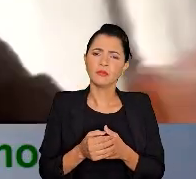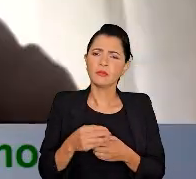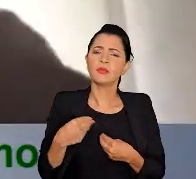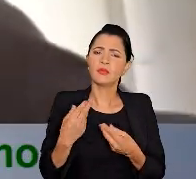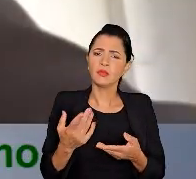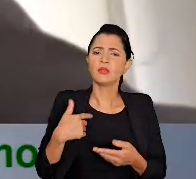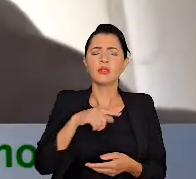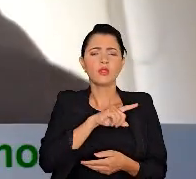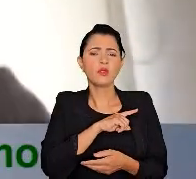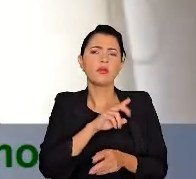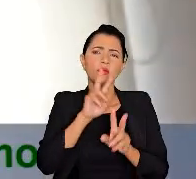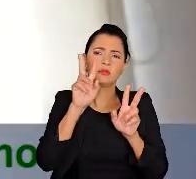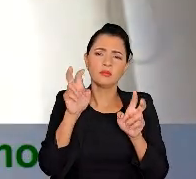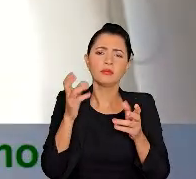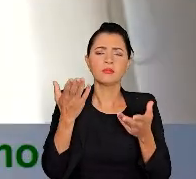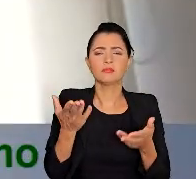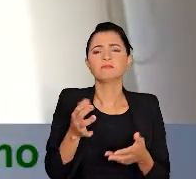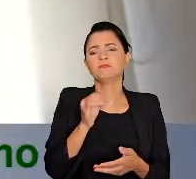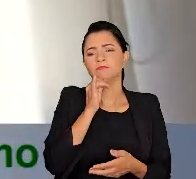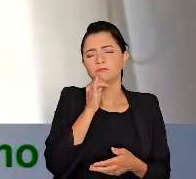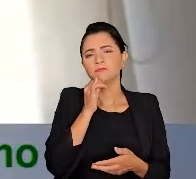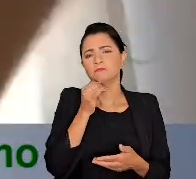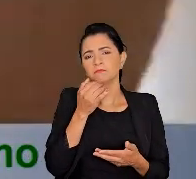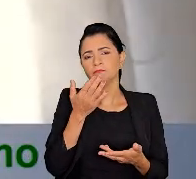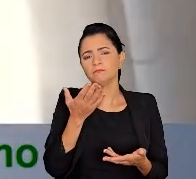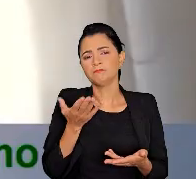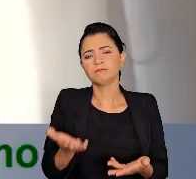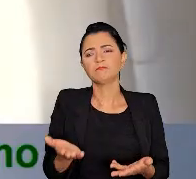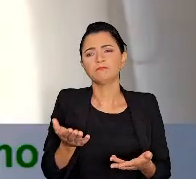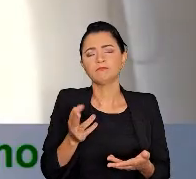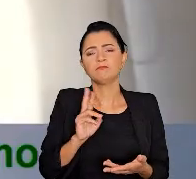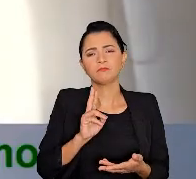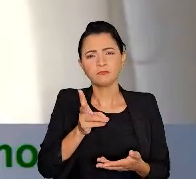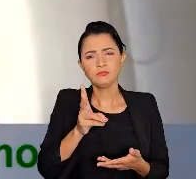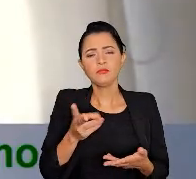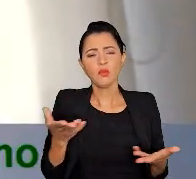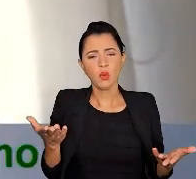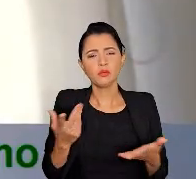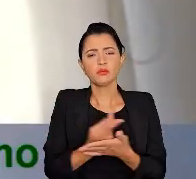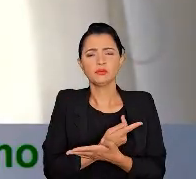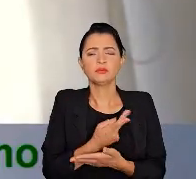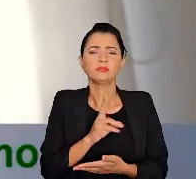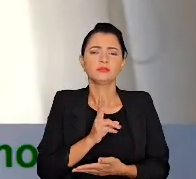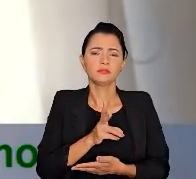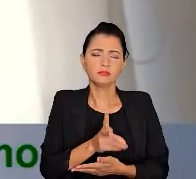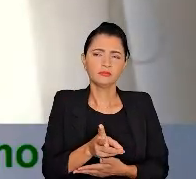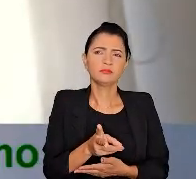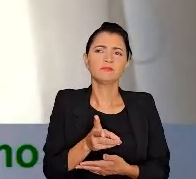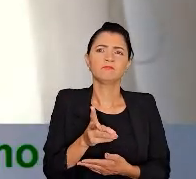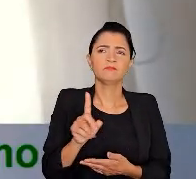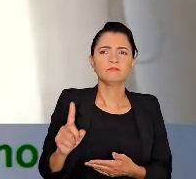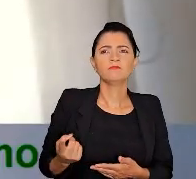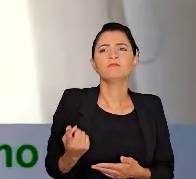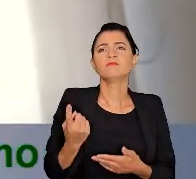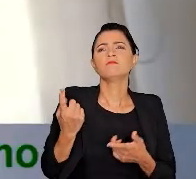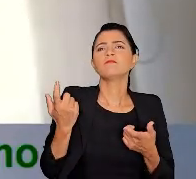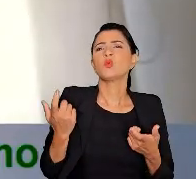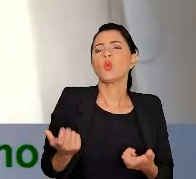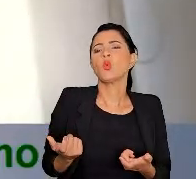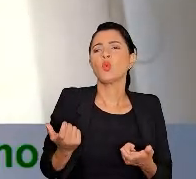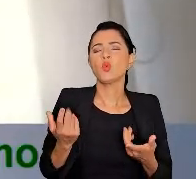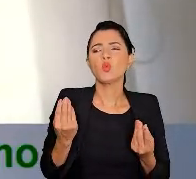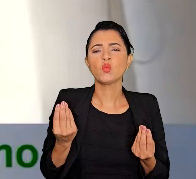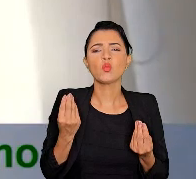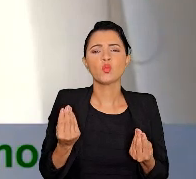essa questão que ainda ocupa, nos dias atuais, um lugar que